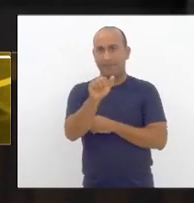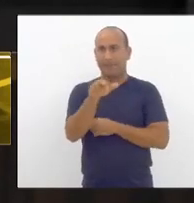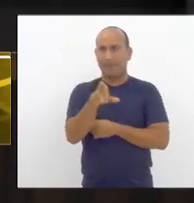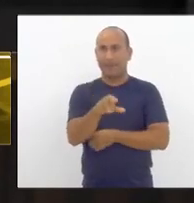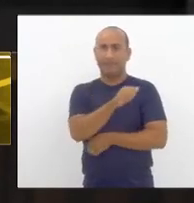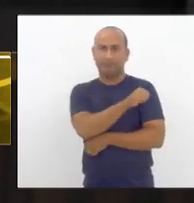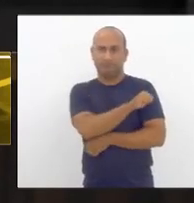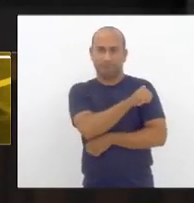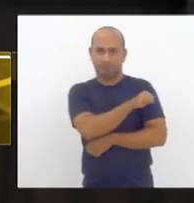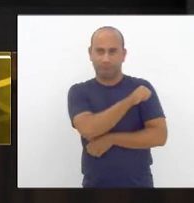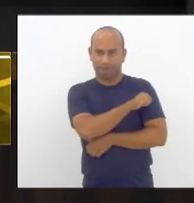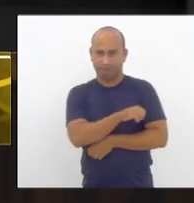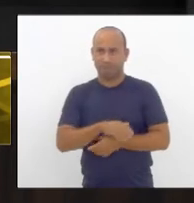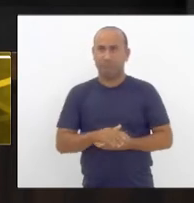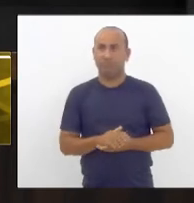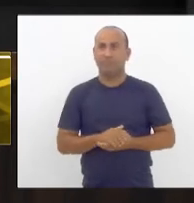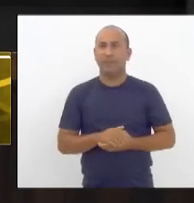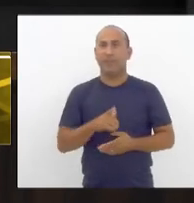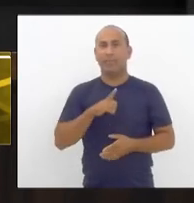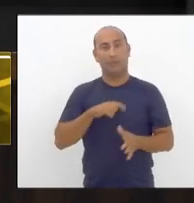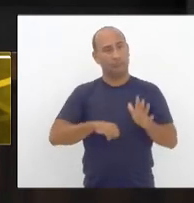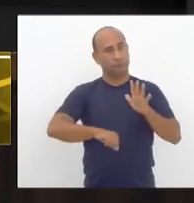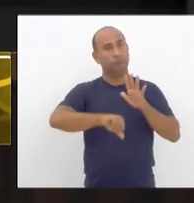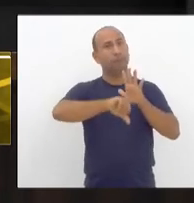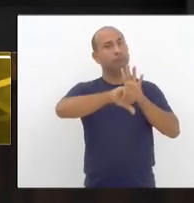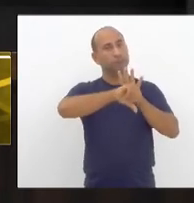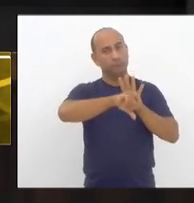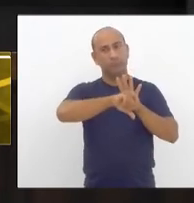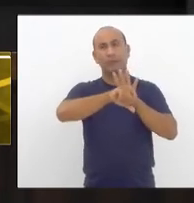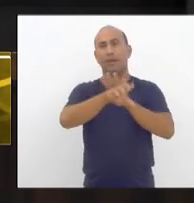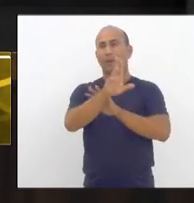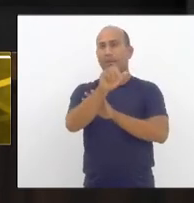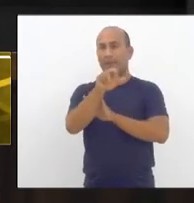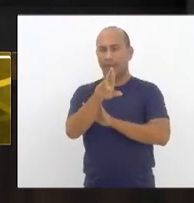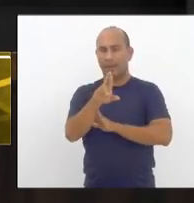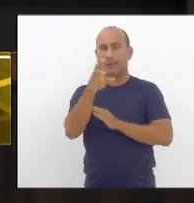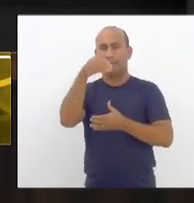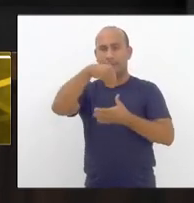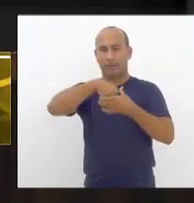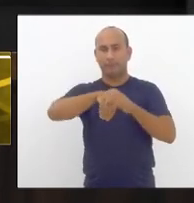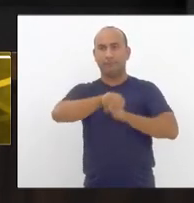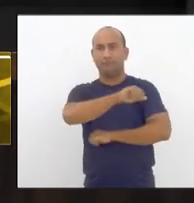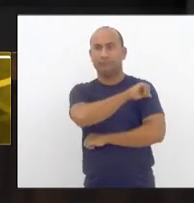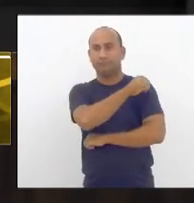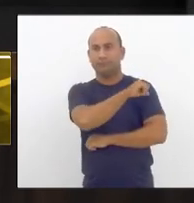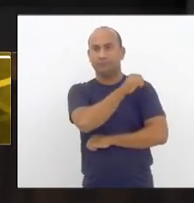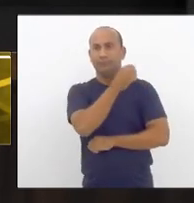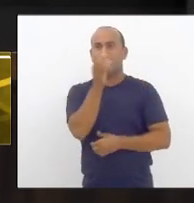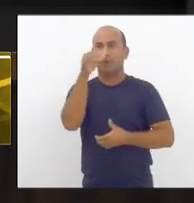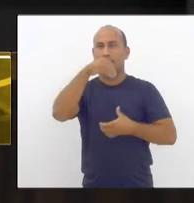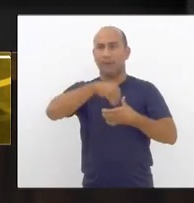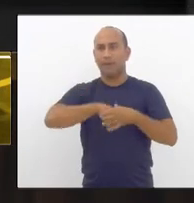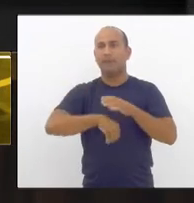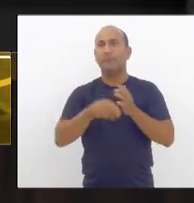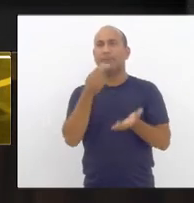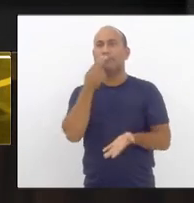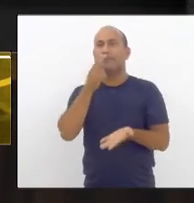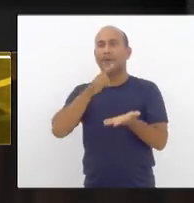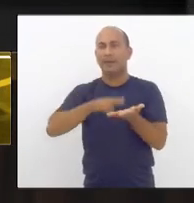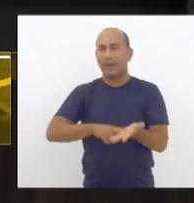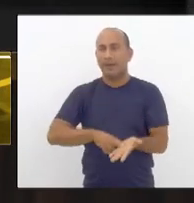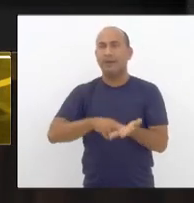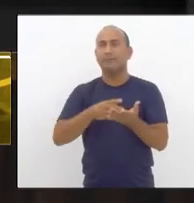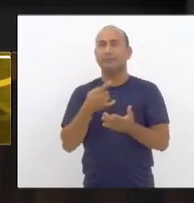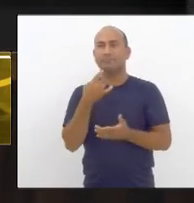precursou da cena de crimes e gastrobários do Rio de Janeiro ofertando cartas de drinques